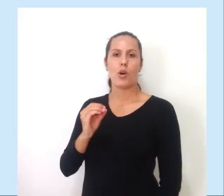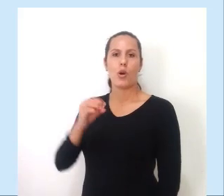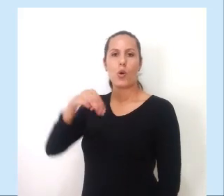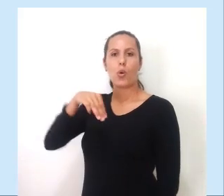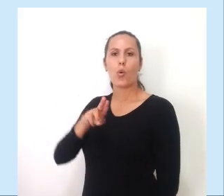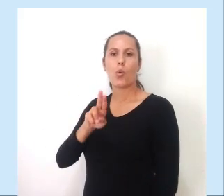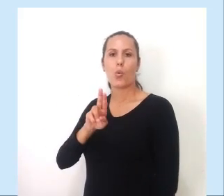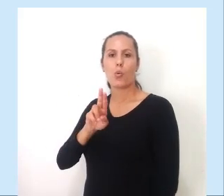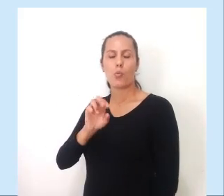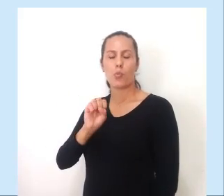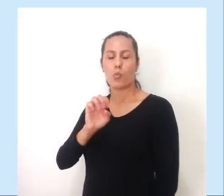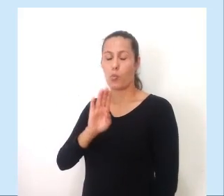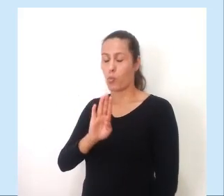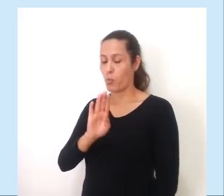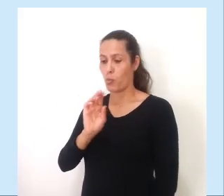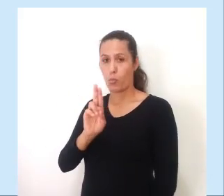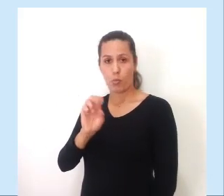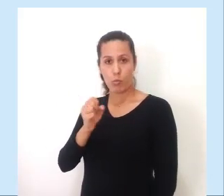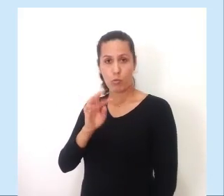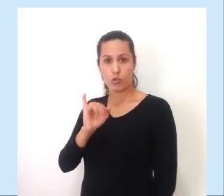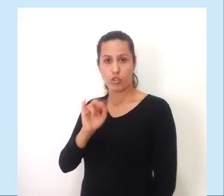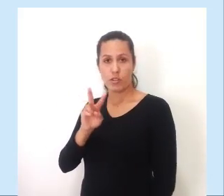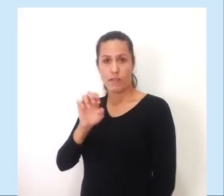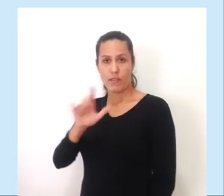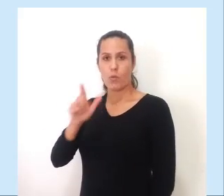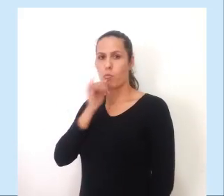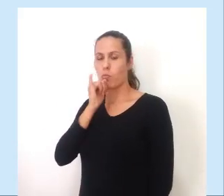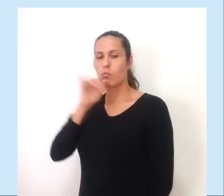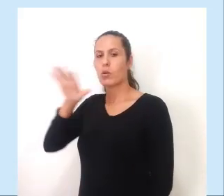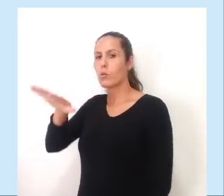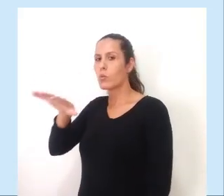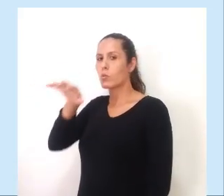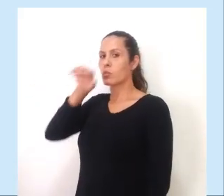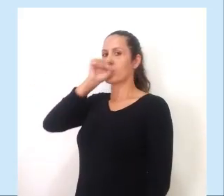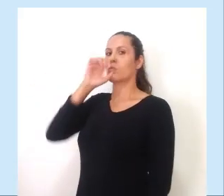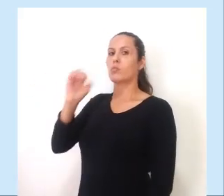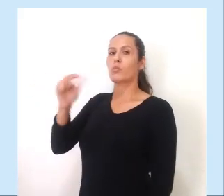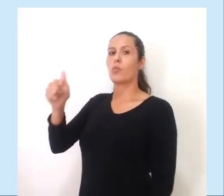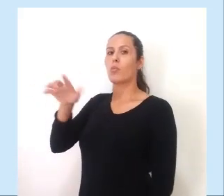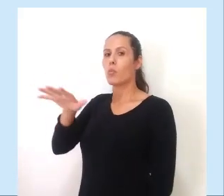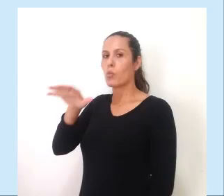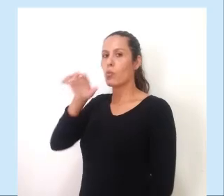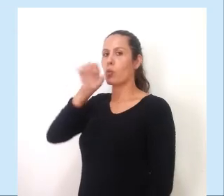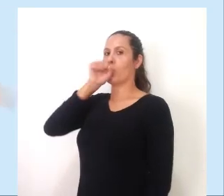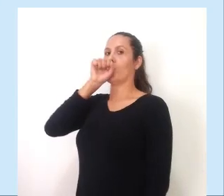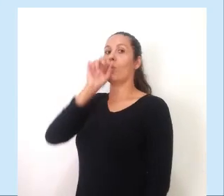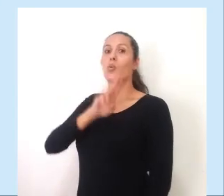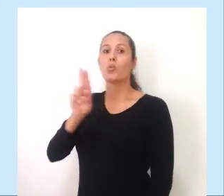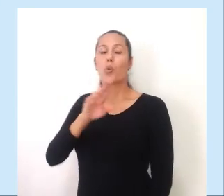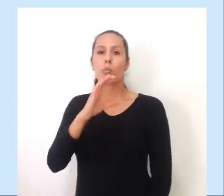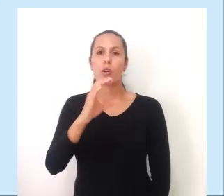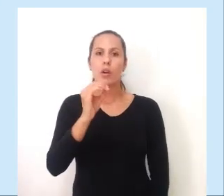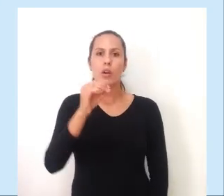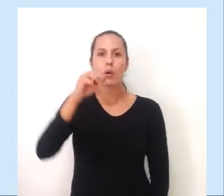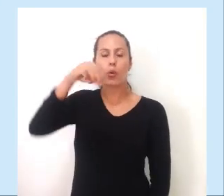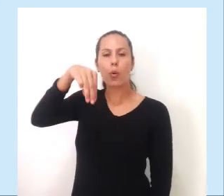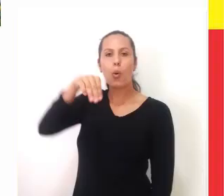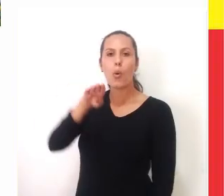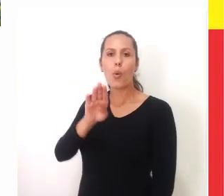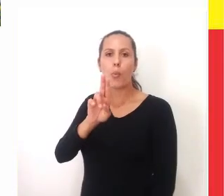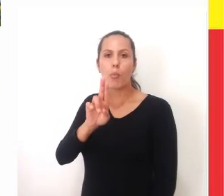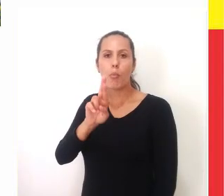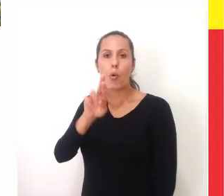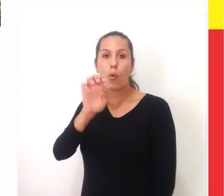O oxigênio que vem da respiração, ó, é chamado de comburente,